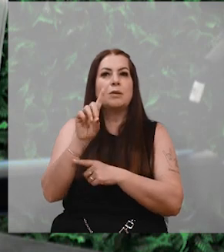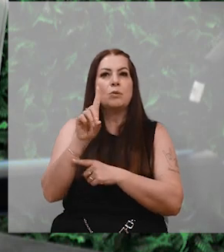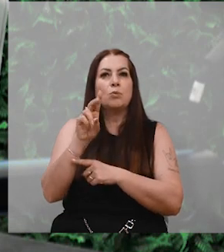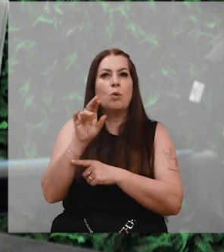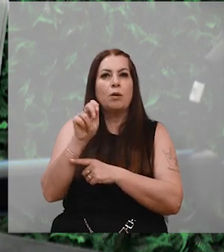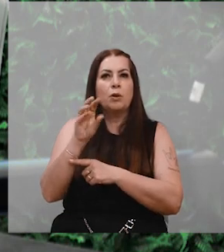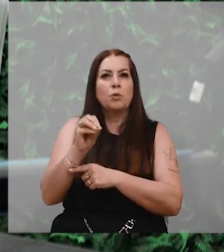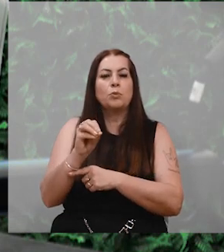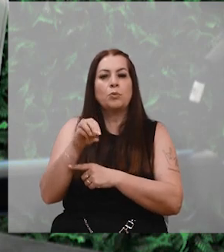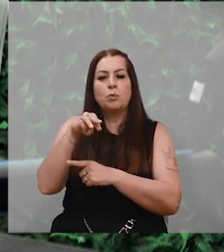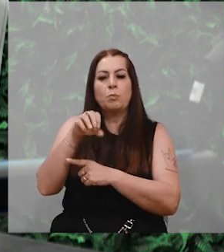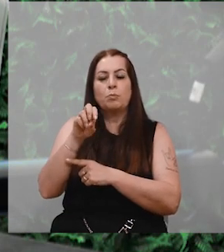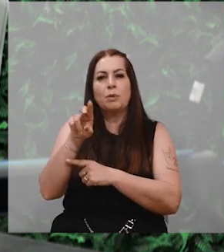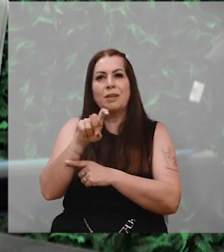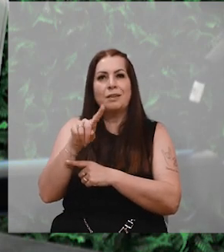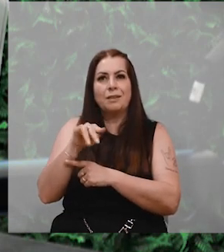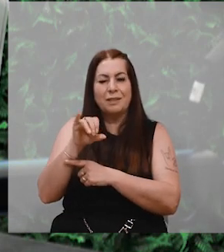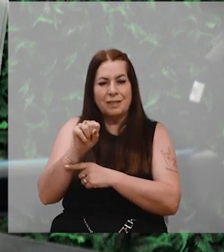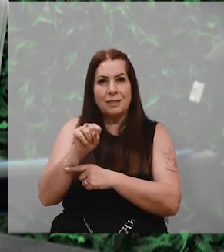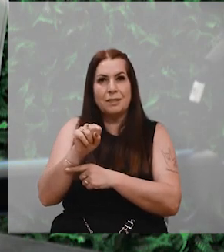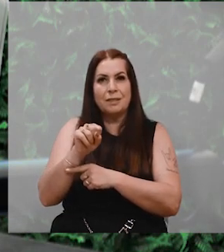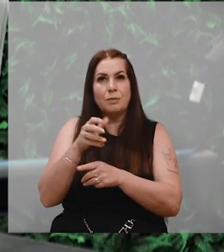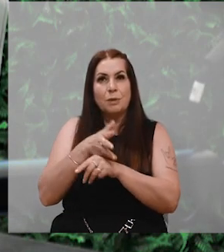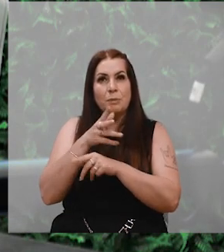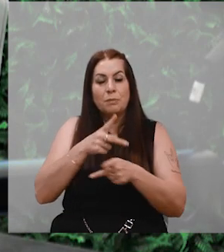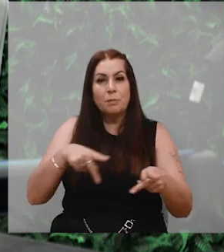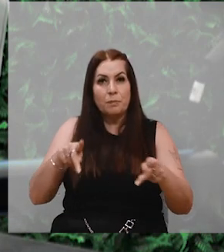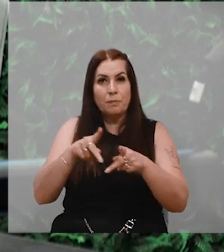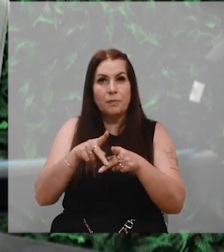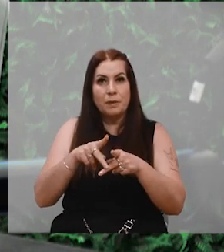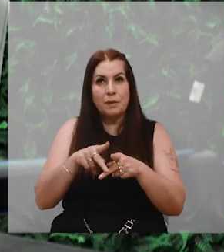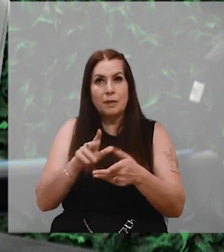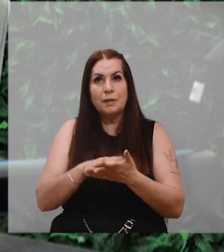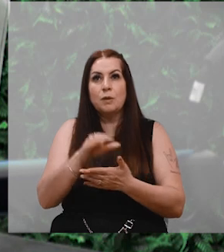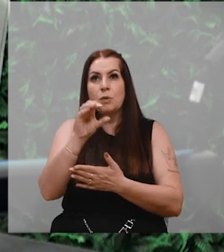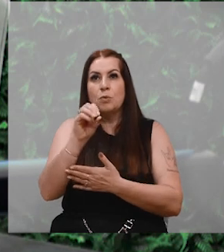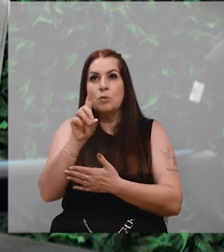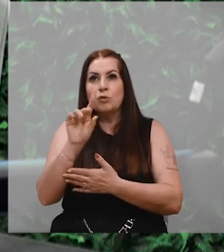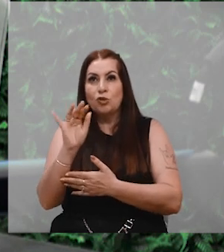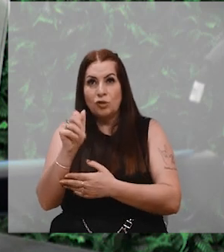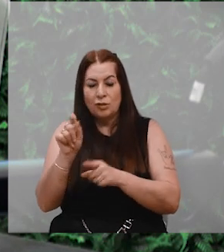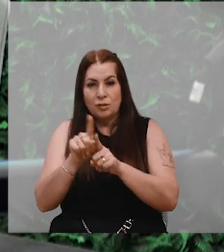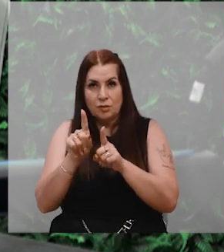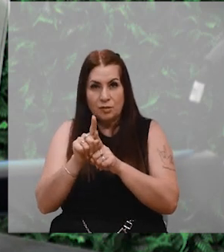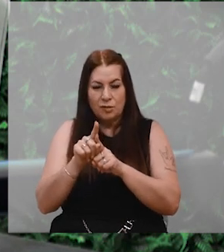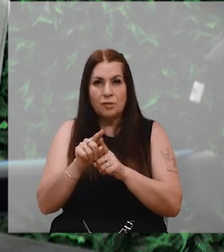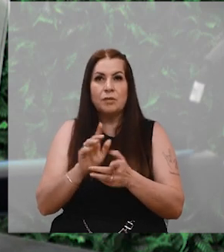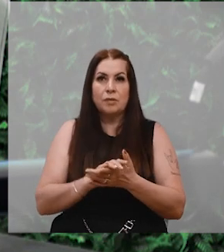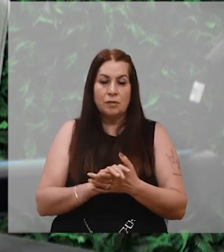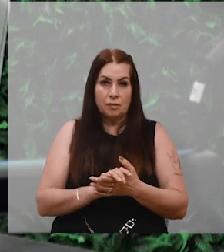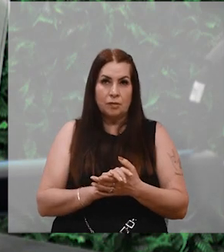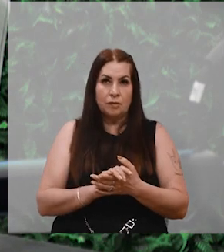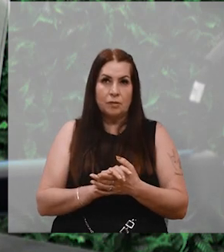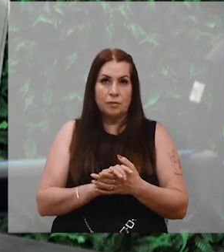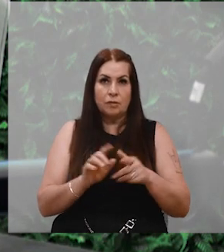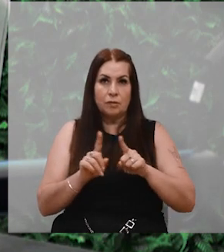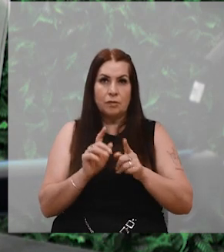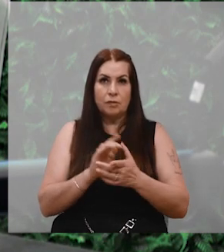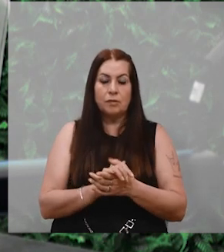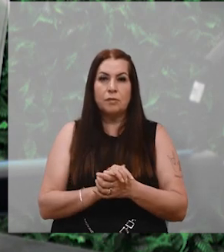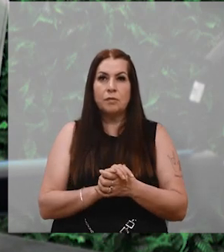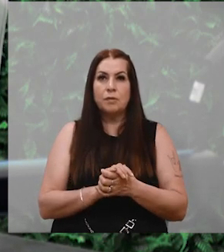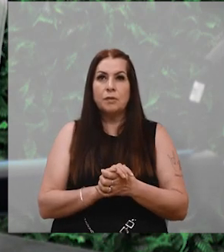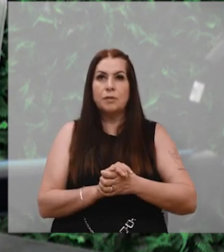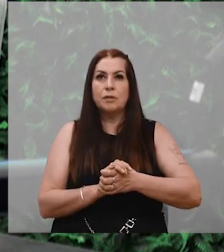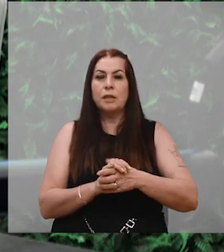casa com essa participação popular, né? A da Odinha Peregrina também nossa foi colega uma outra. Odinha, né? Também foi super legal.